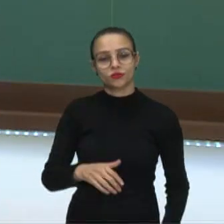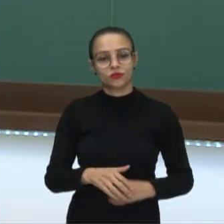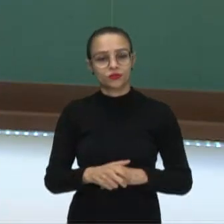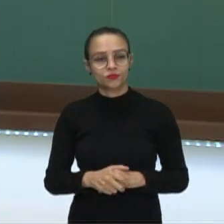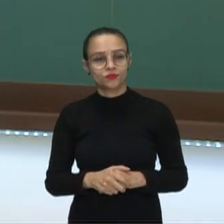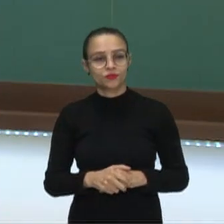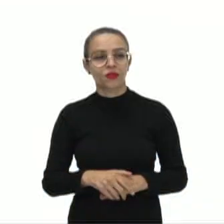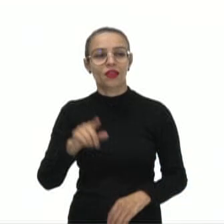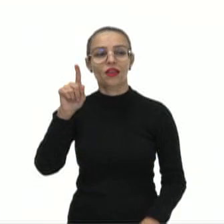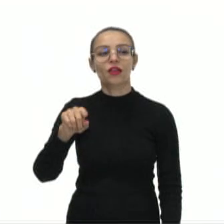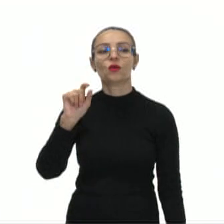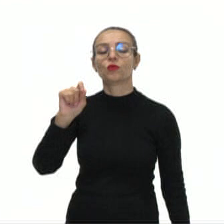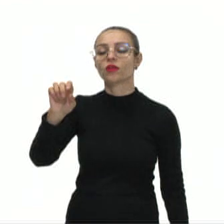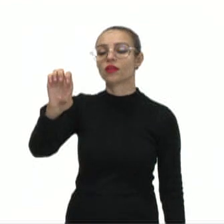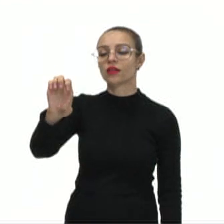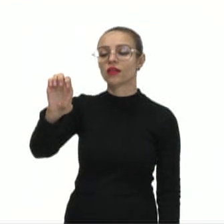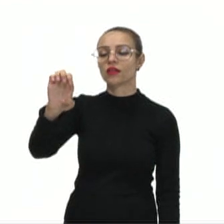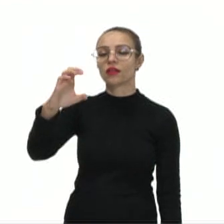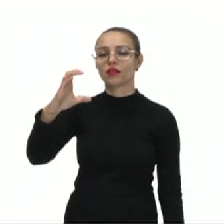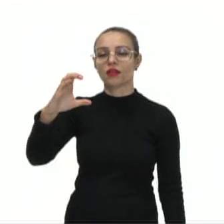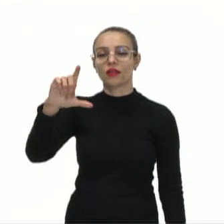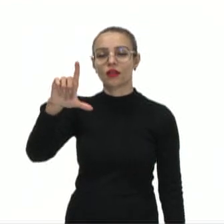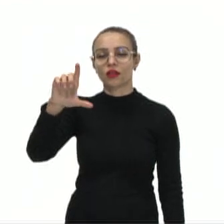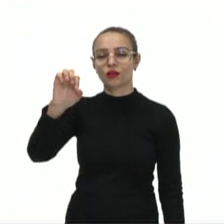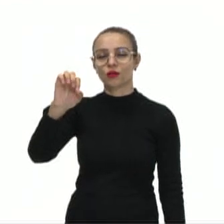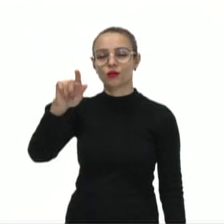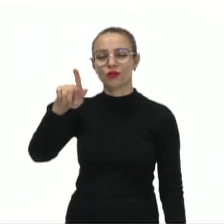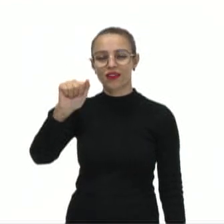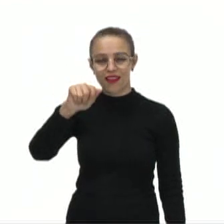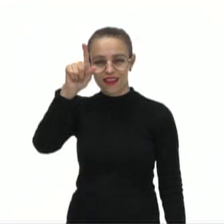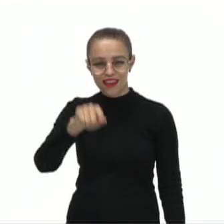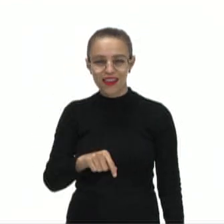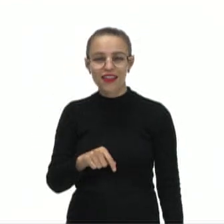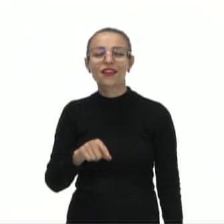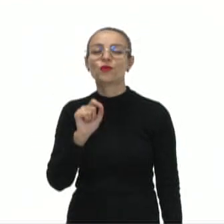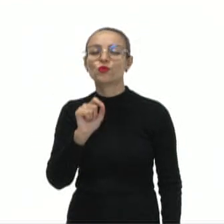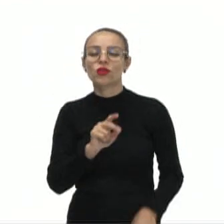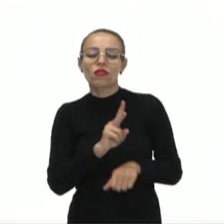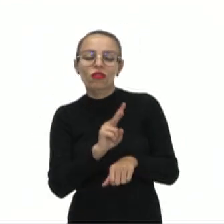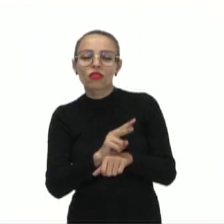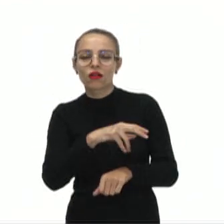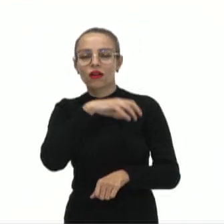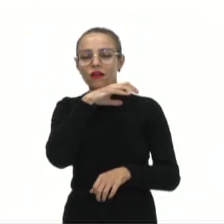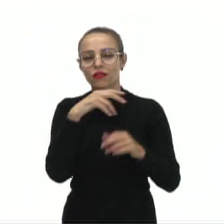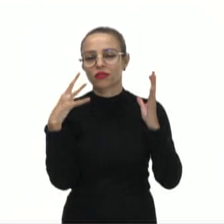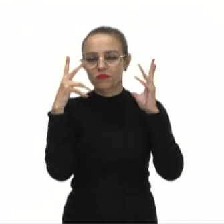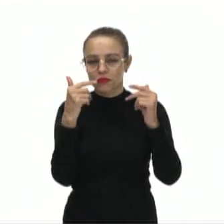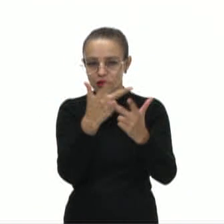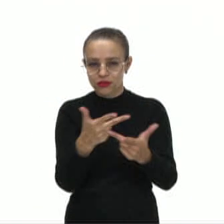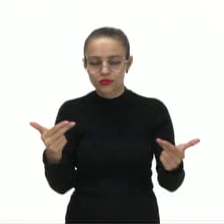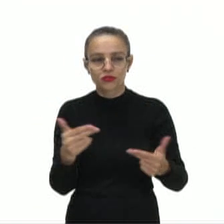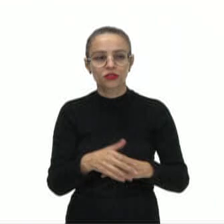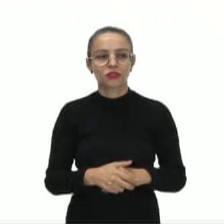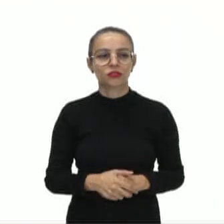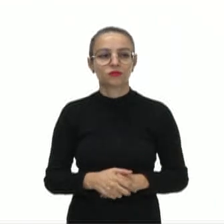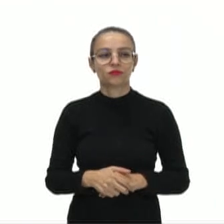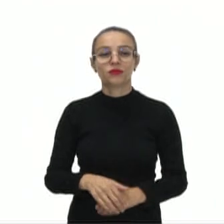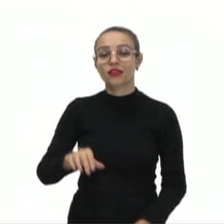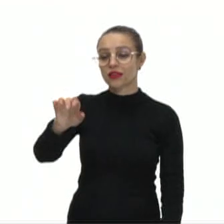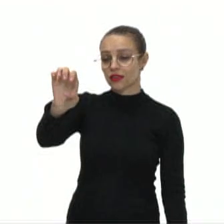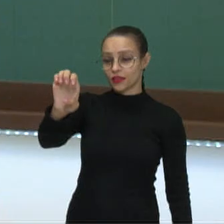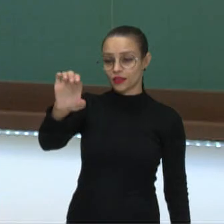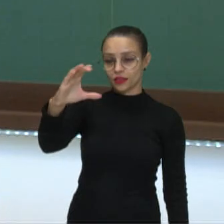é écogla, então um pequeno pastoral que apresenta, na maioria das vezes, um diálogo entre pastores. Então, ó,